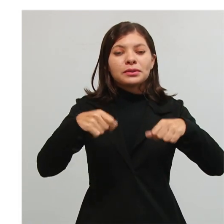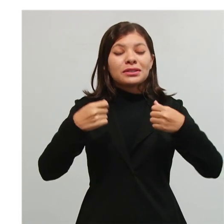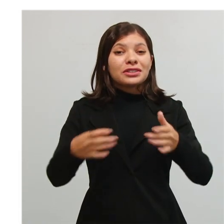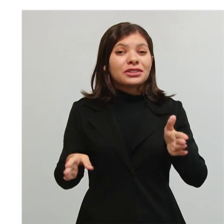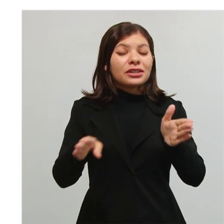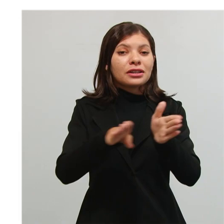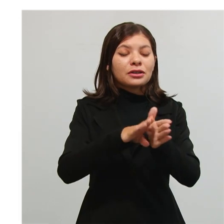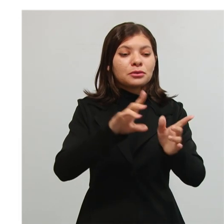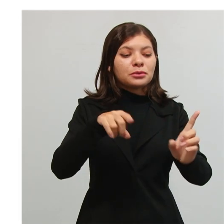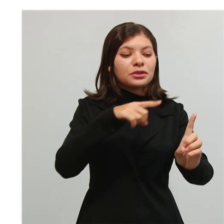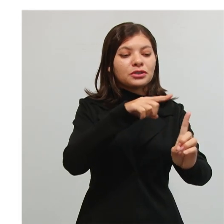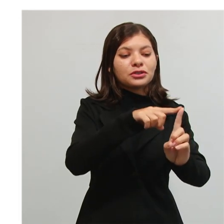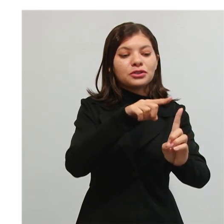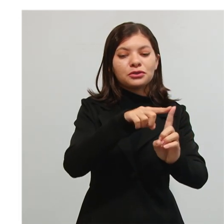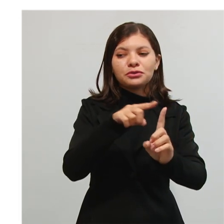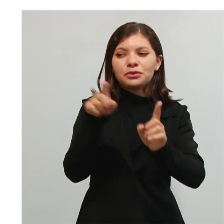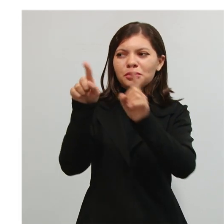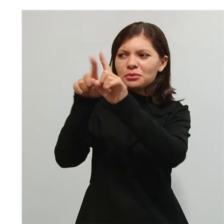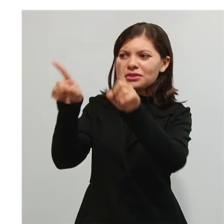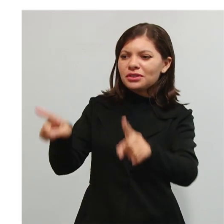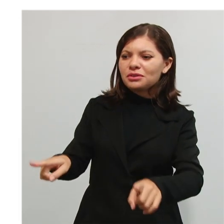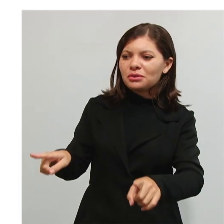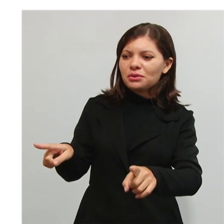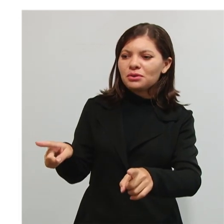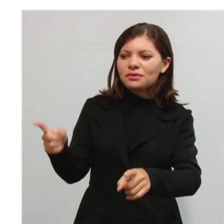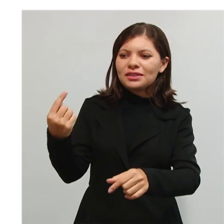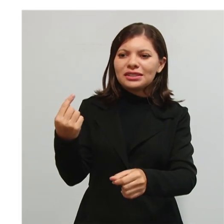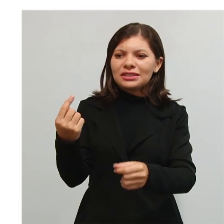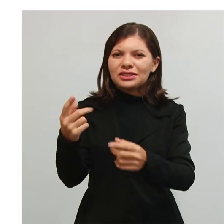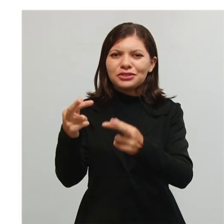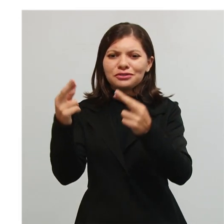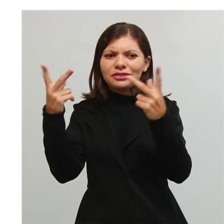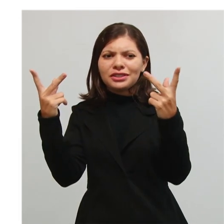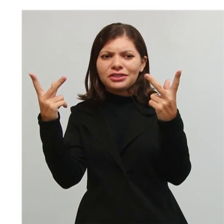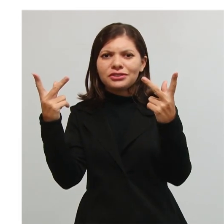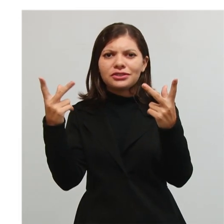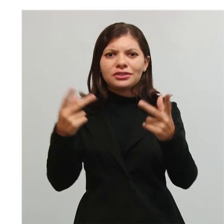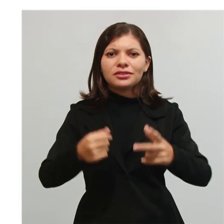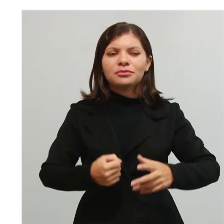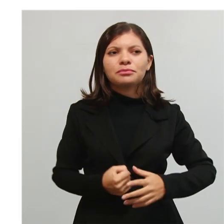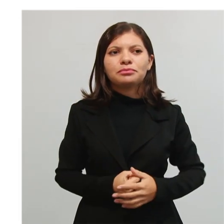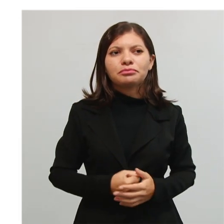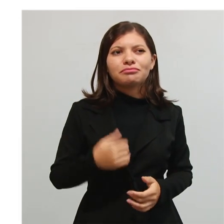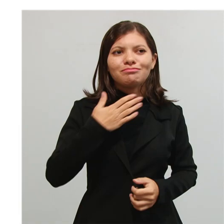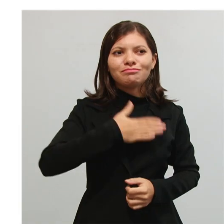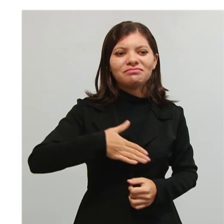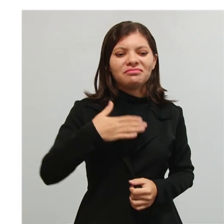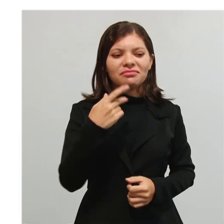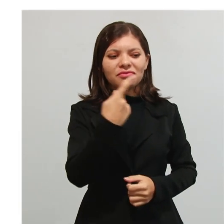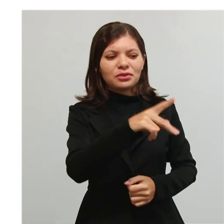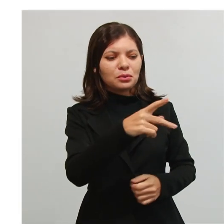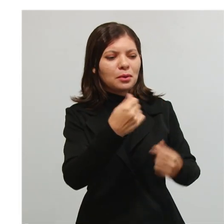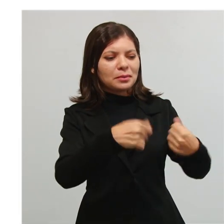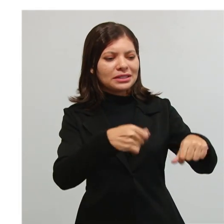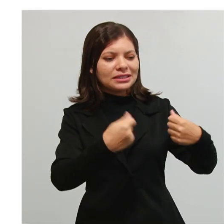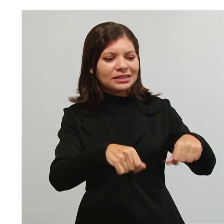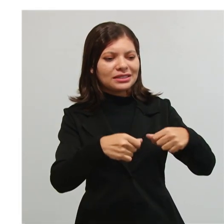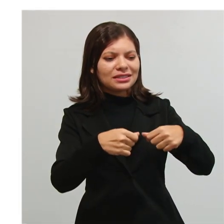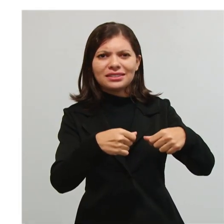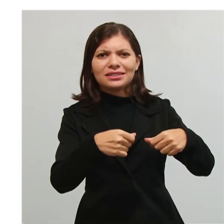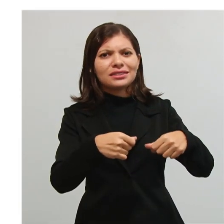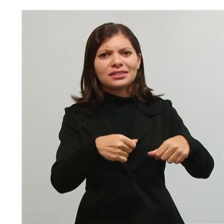e o vendedor vir com um lençol elástico para satisfazer a sua necessidade